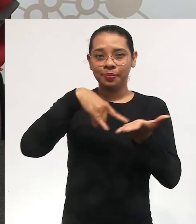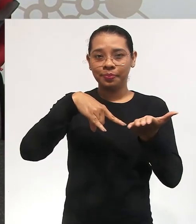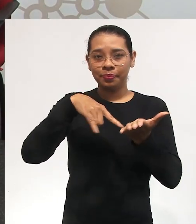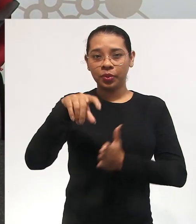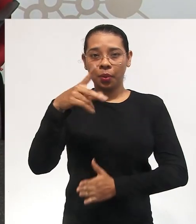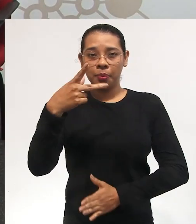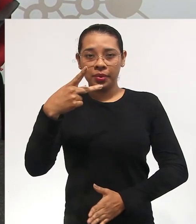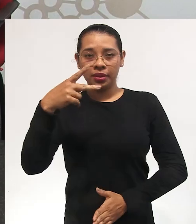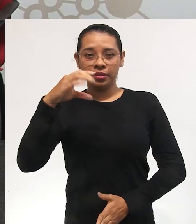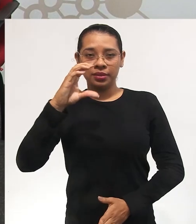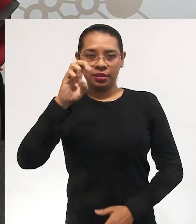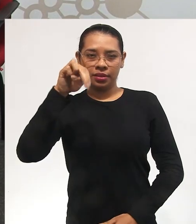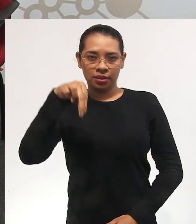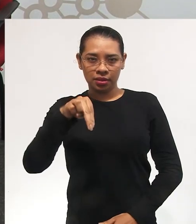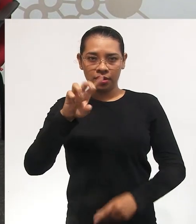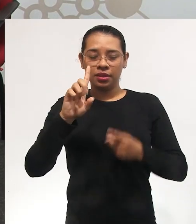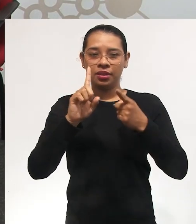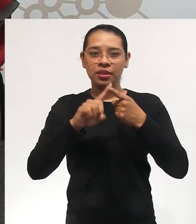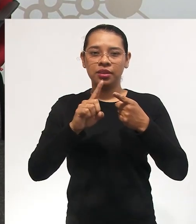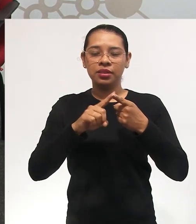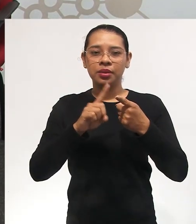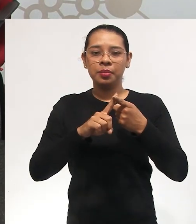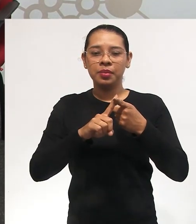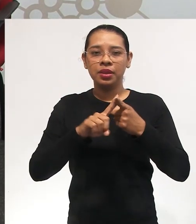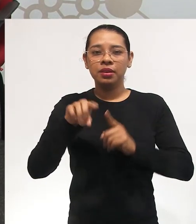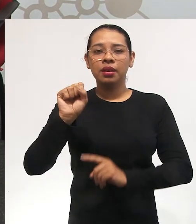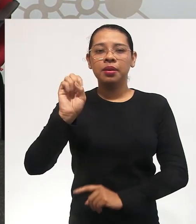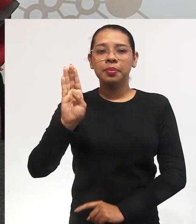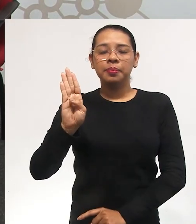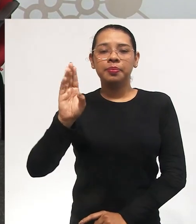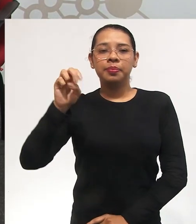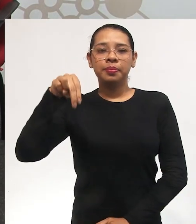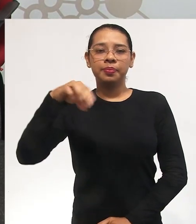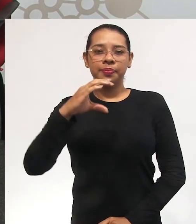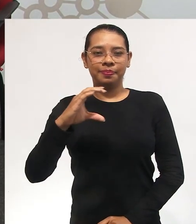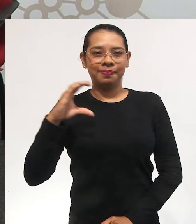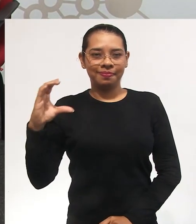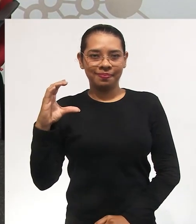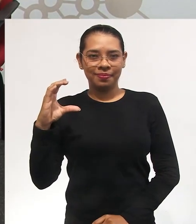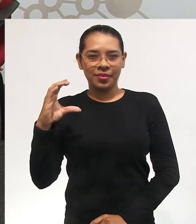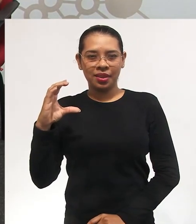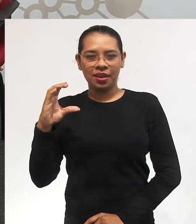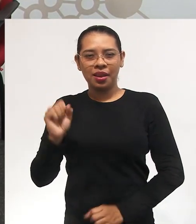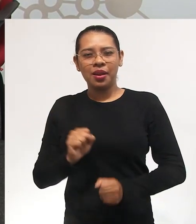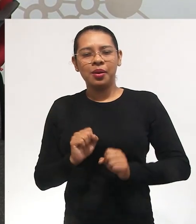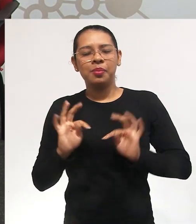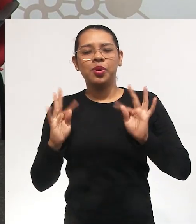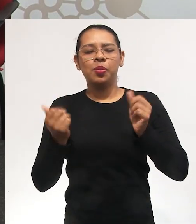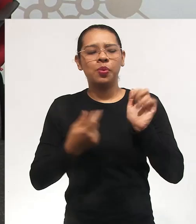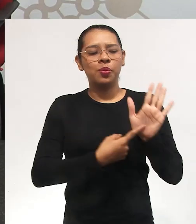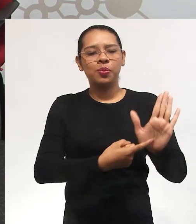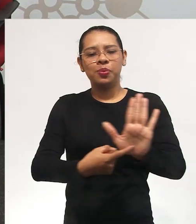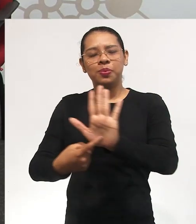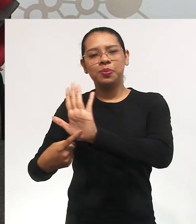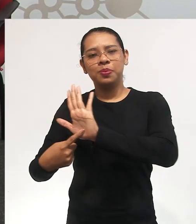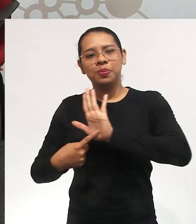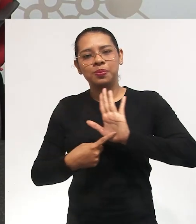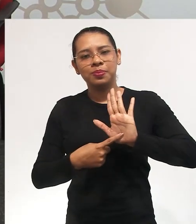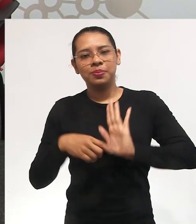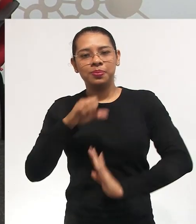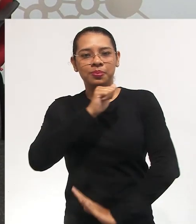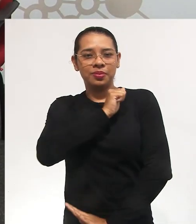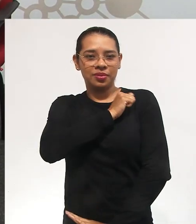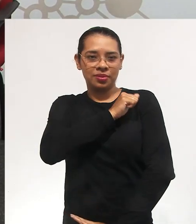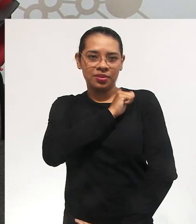PCN e a BNCC, né, para contextualizar um pouquinho os nossos alunos sobre